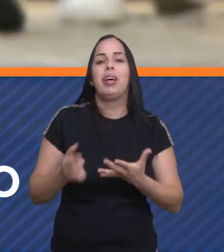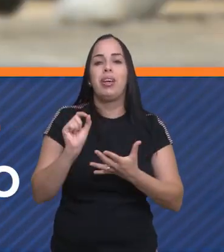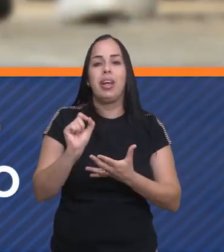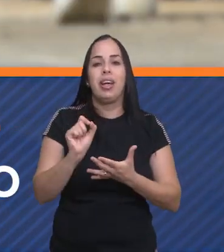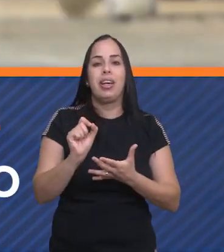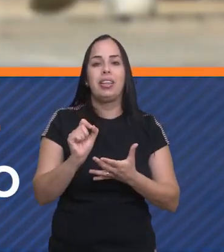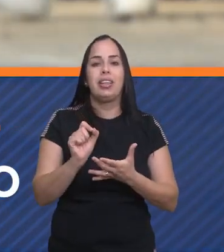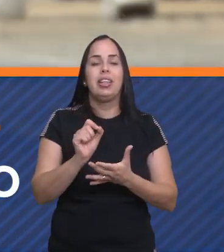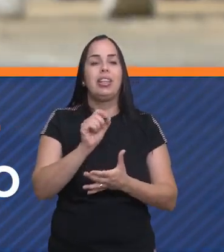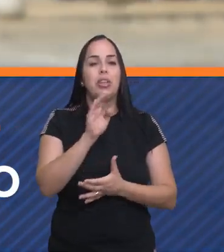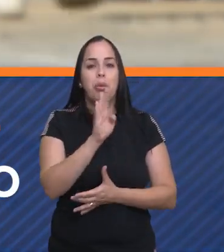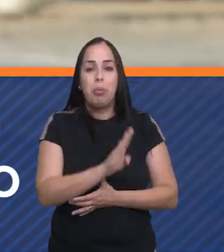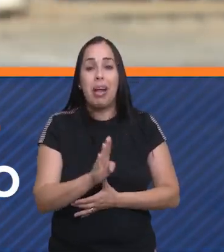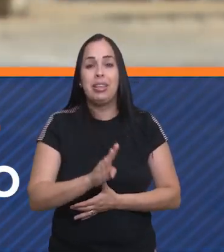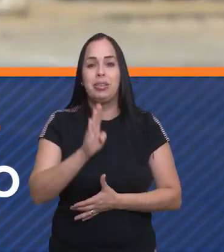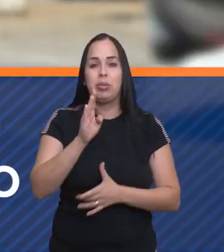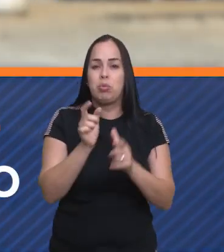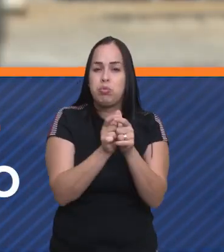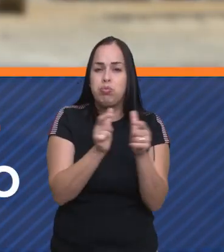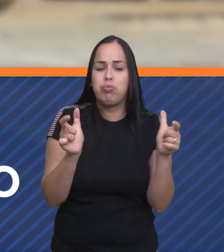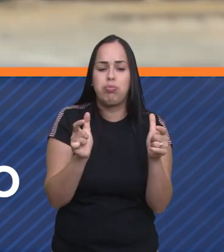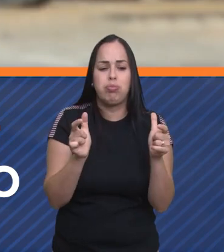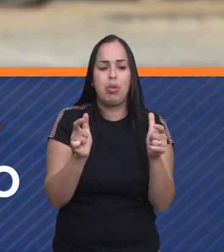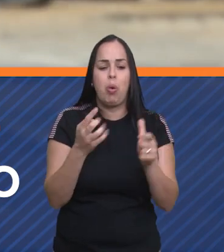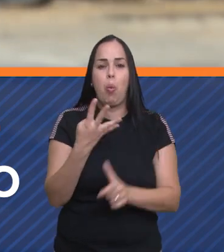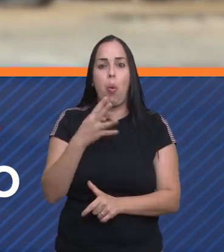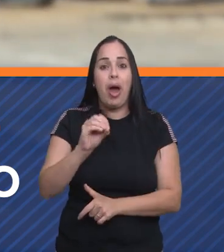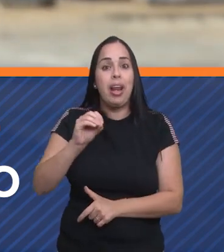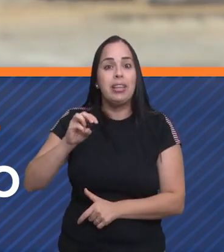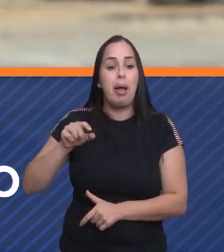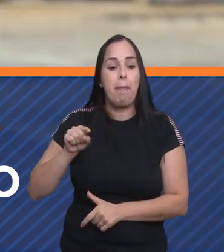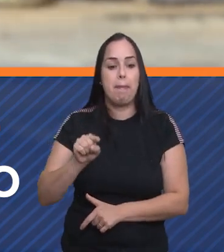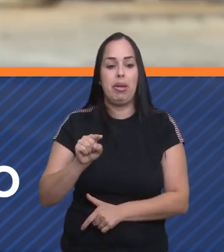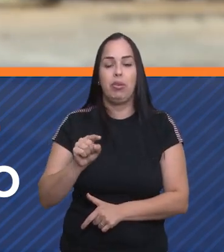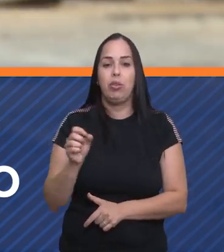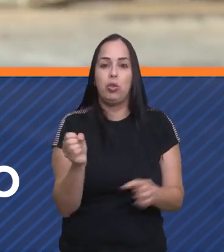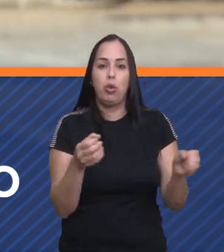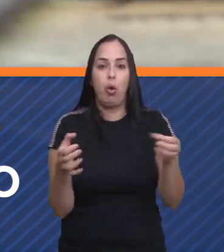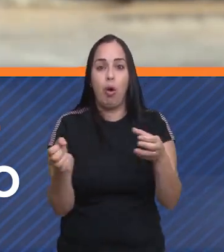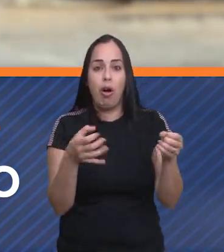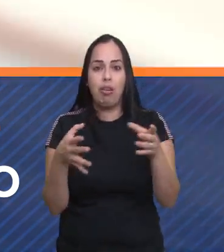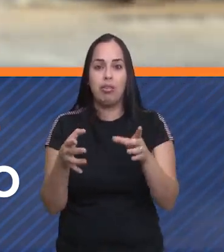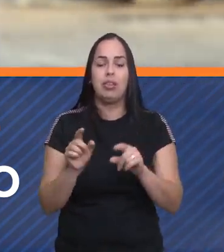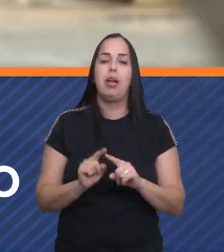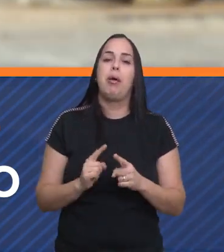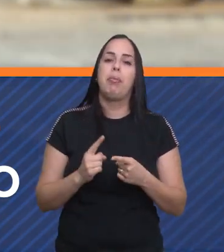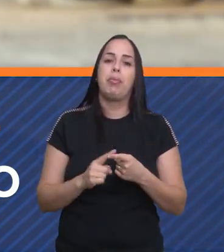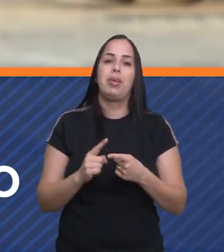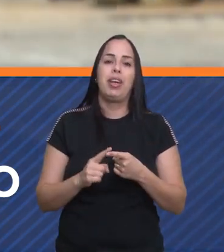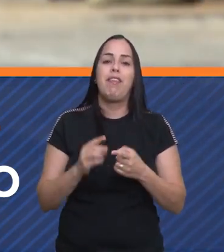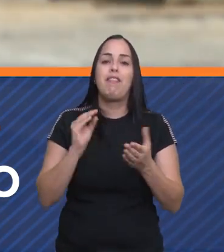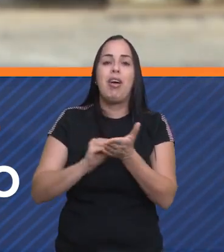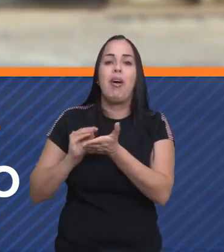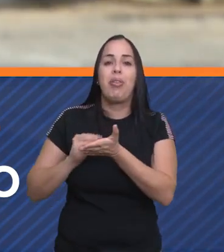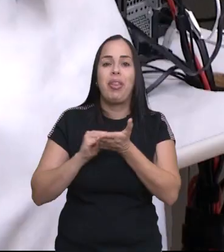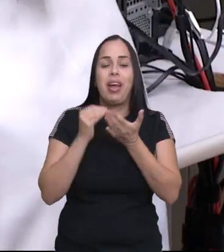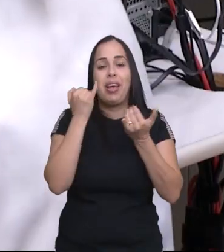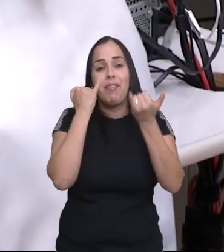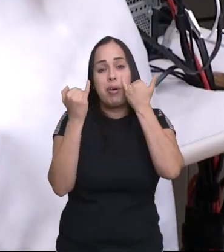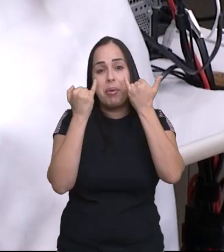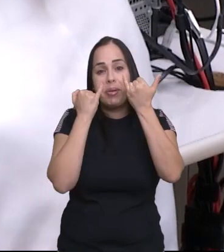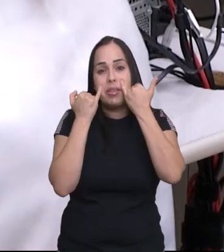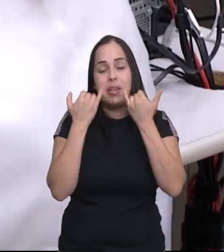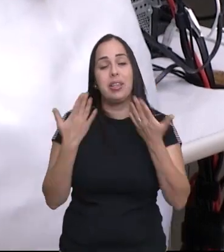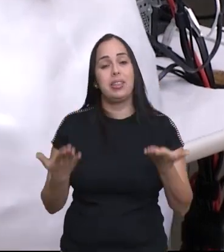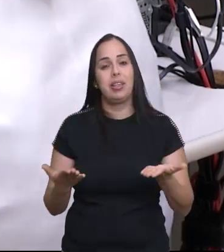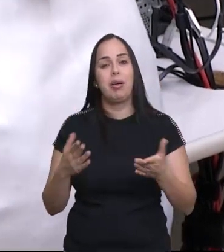de 40 mil novos casos. E muitas vezes, a gravidade da doença é fruto da desinformação.